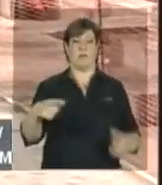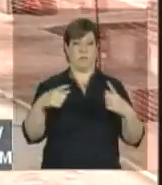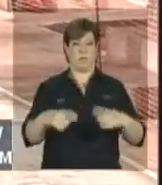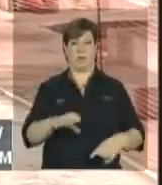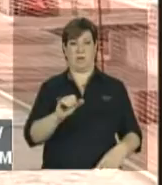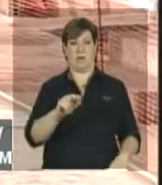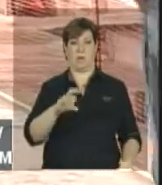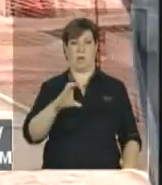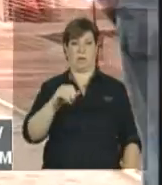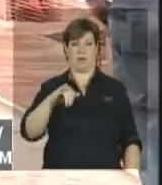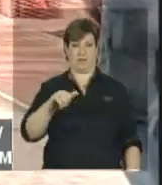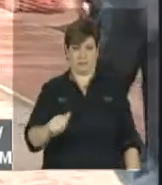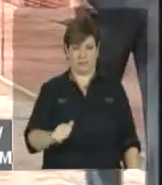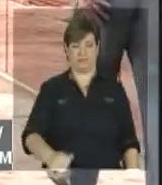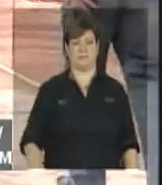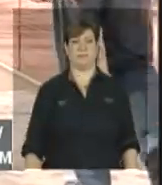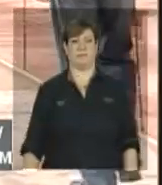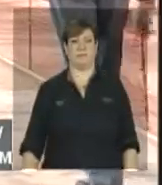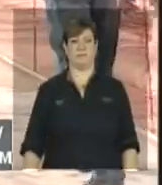Caucaia.